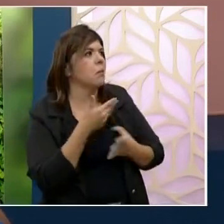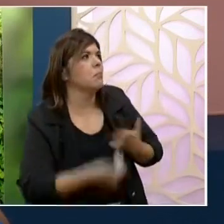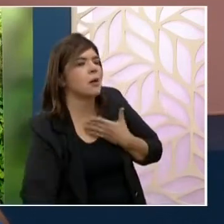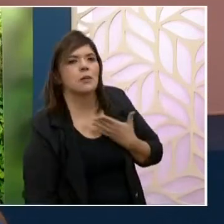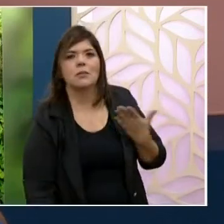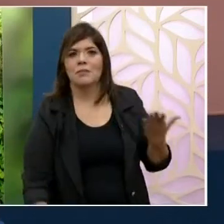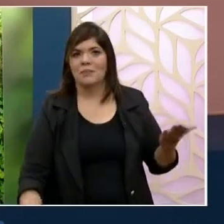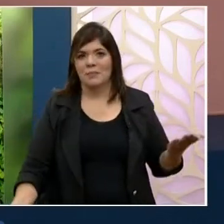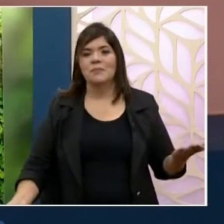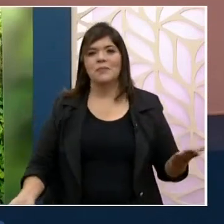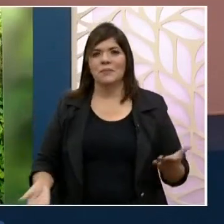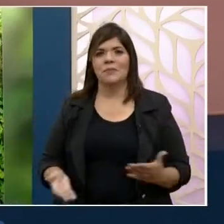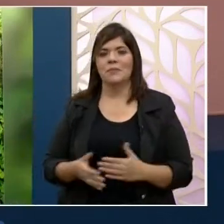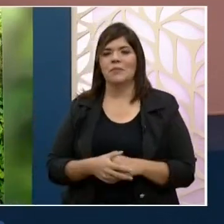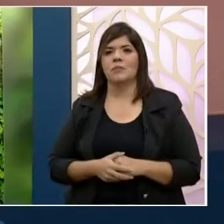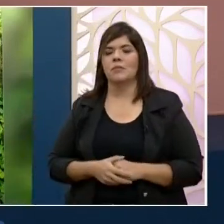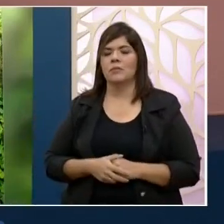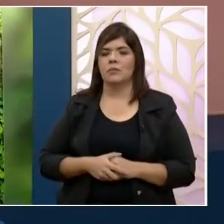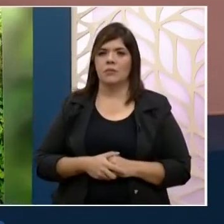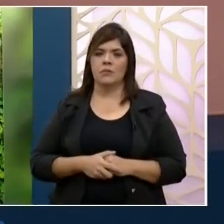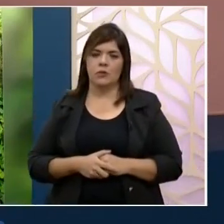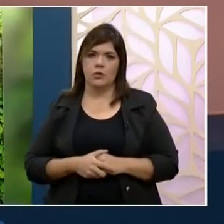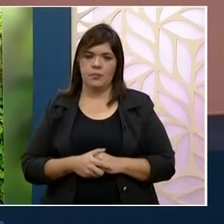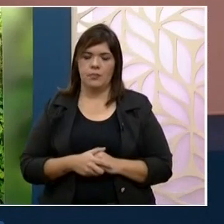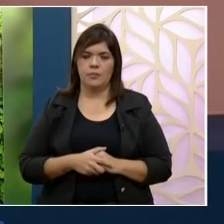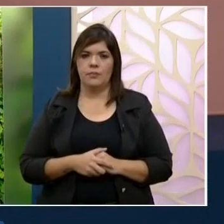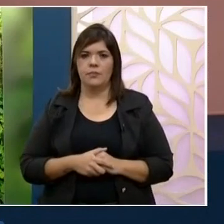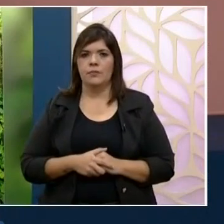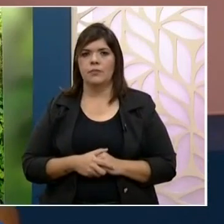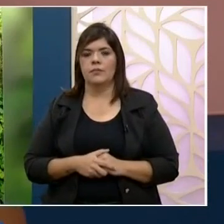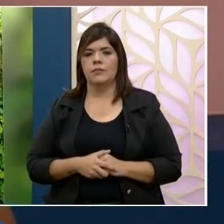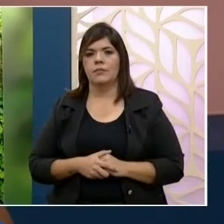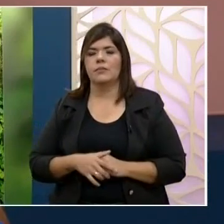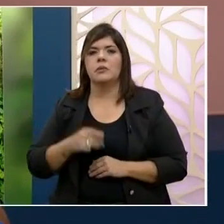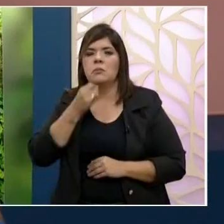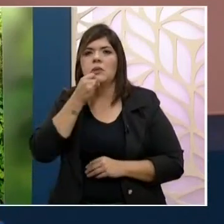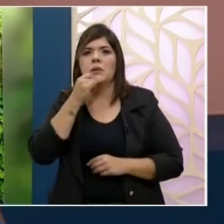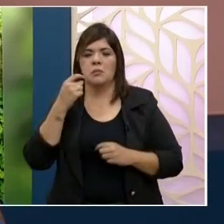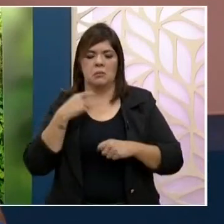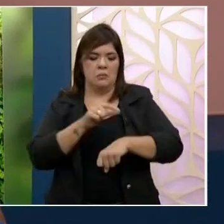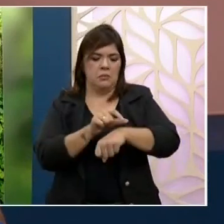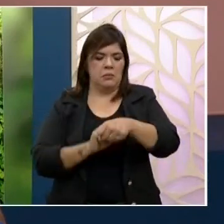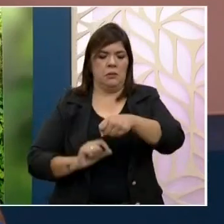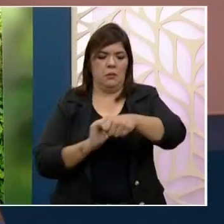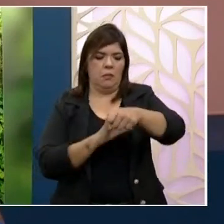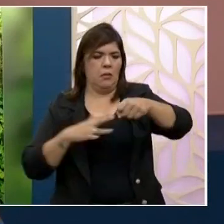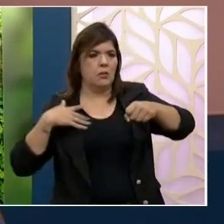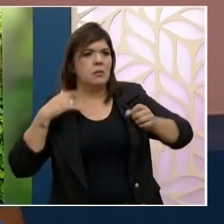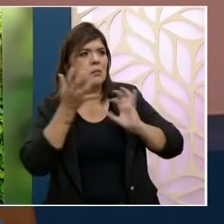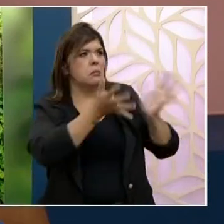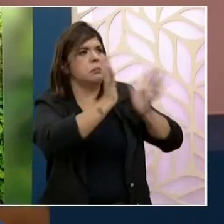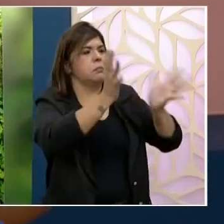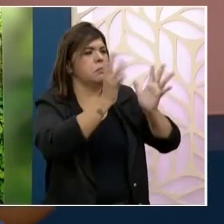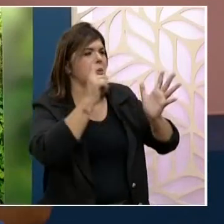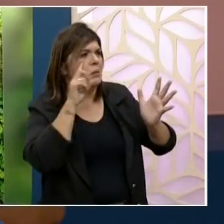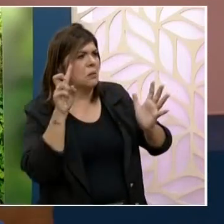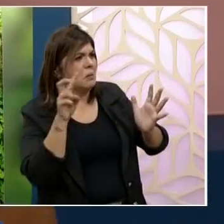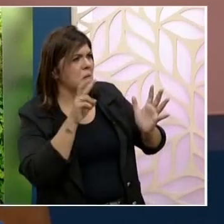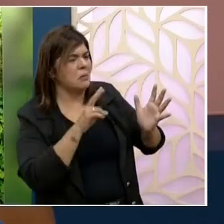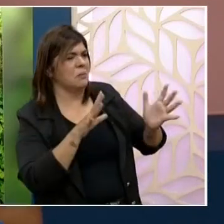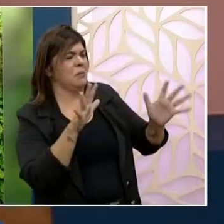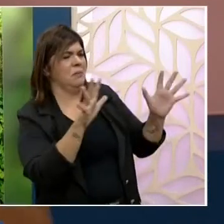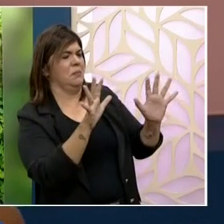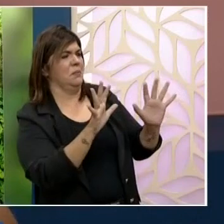ali contextualizando para chegar no entendimento dele, se ele dispersa a atenção dele, que é o foco, que é a